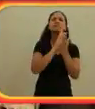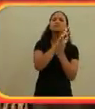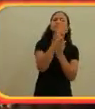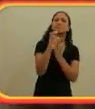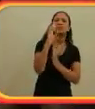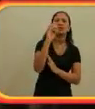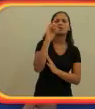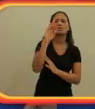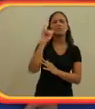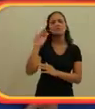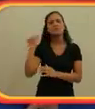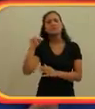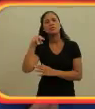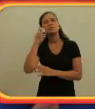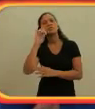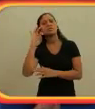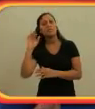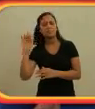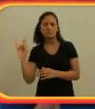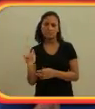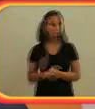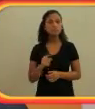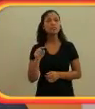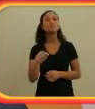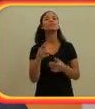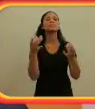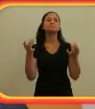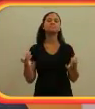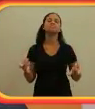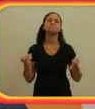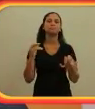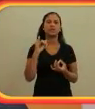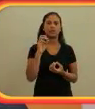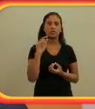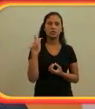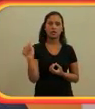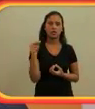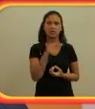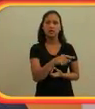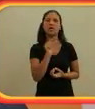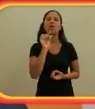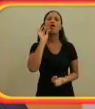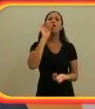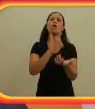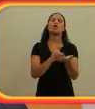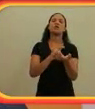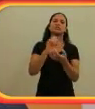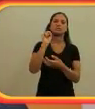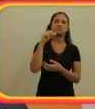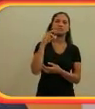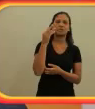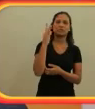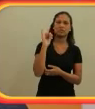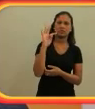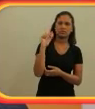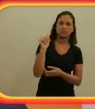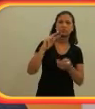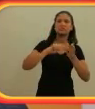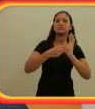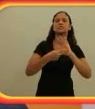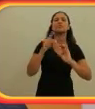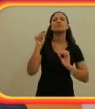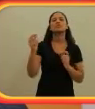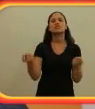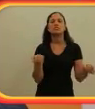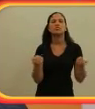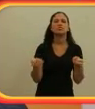da ecoterapia e da musicoterapia. Yoga é um termo de origem sânscrita, que significa controlar, unir. É